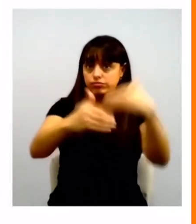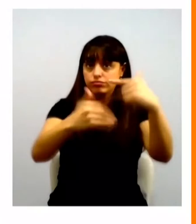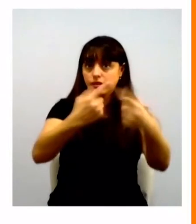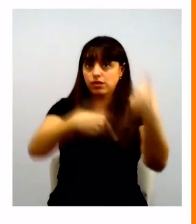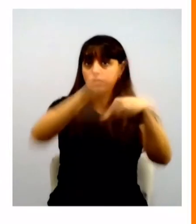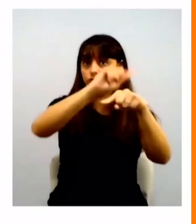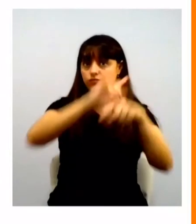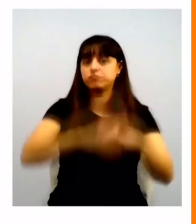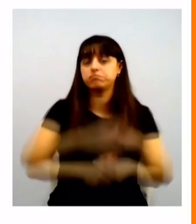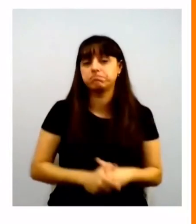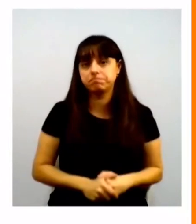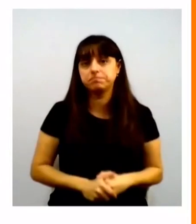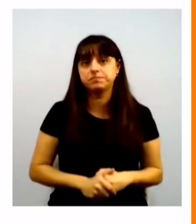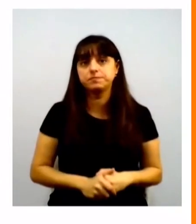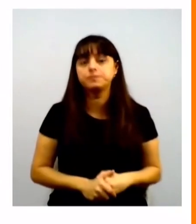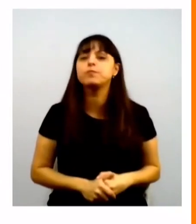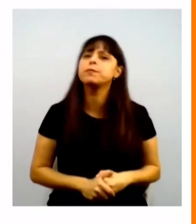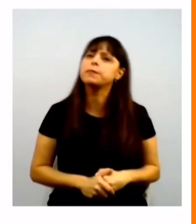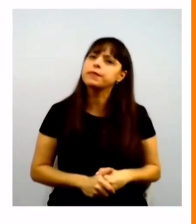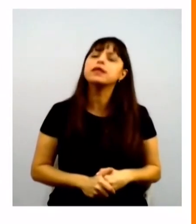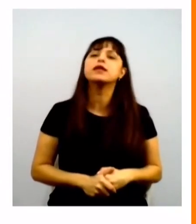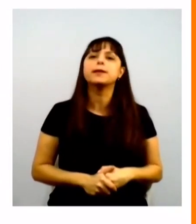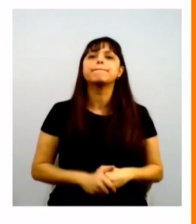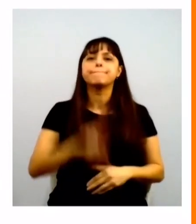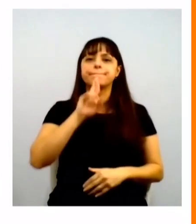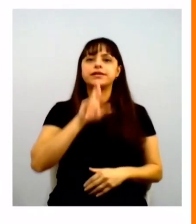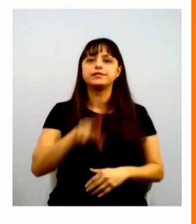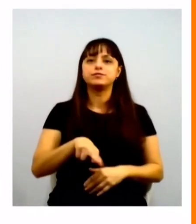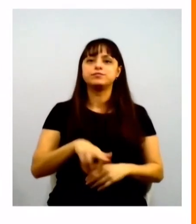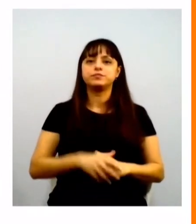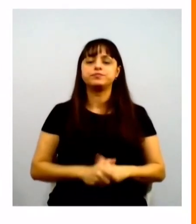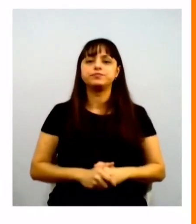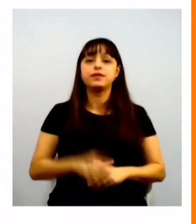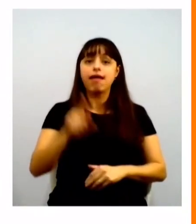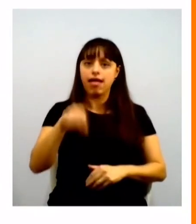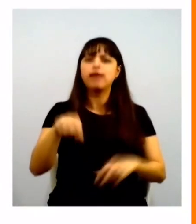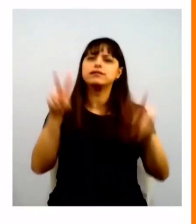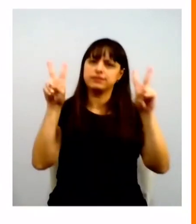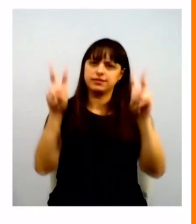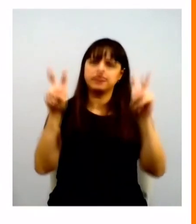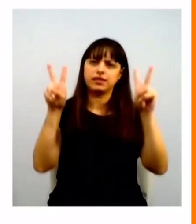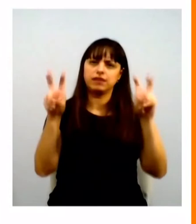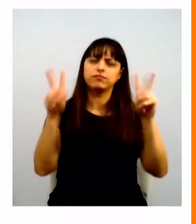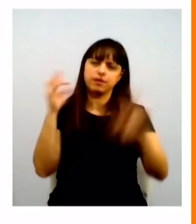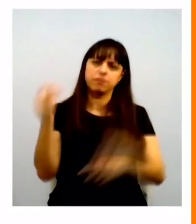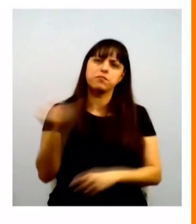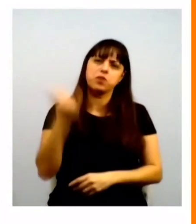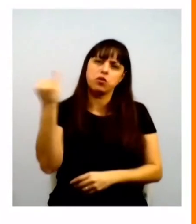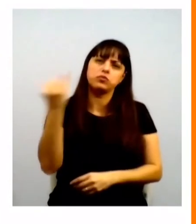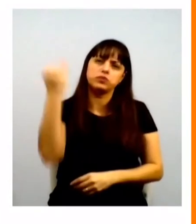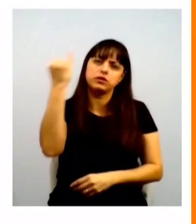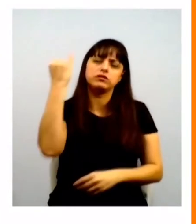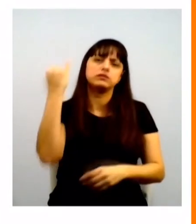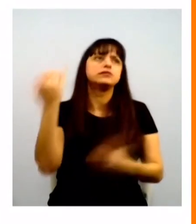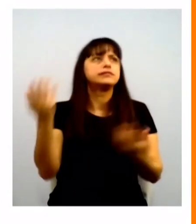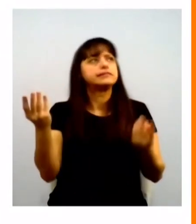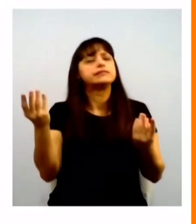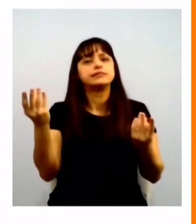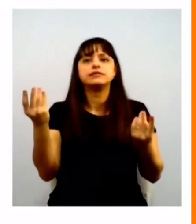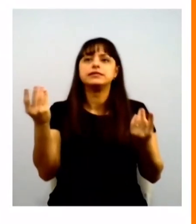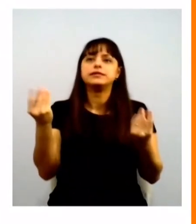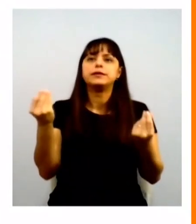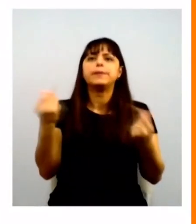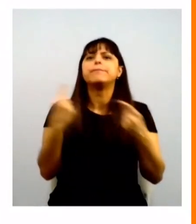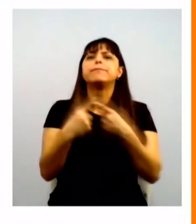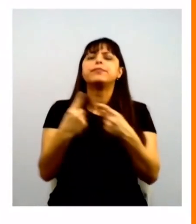importante porque também tendríamos a falar de que pobreza, se